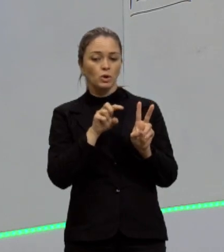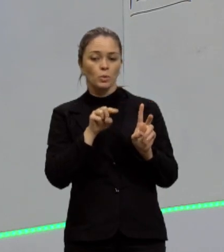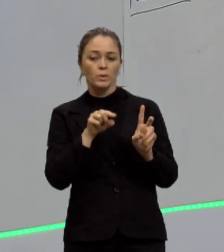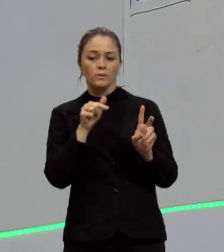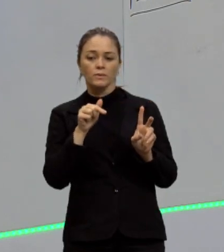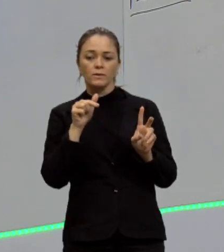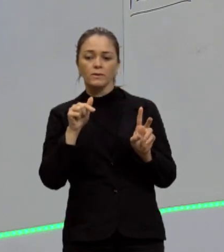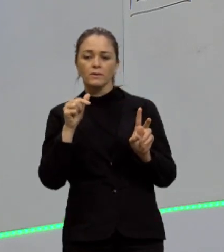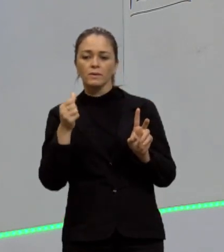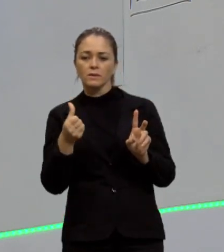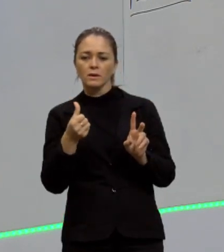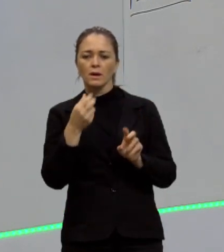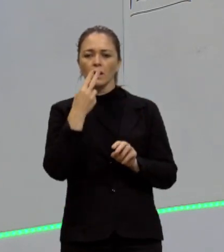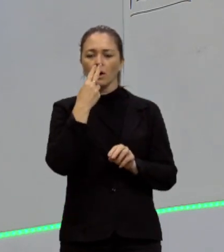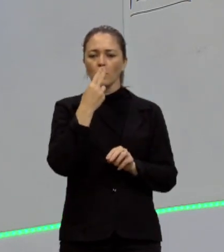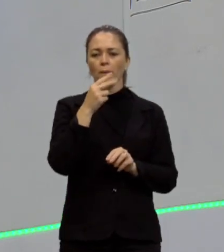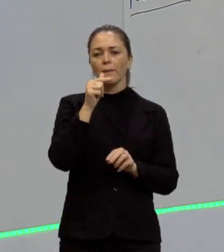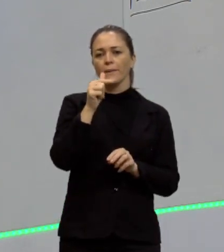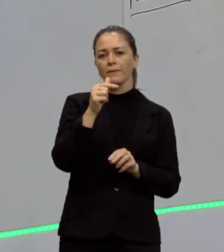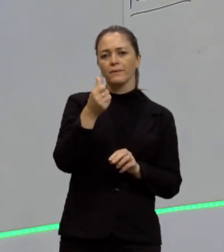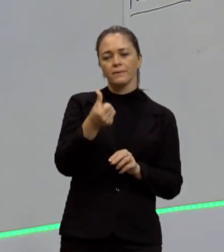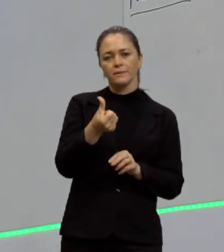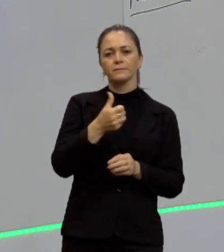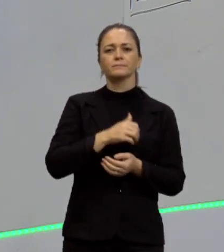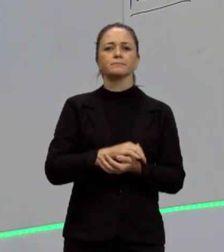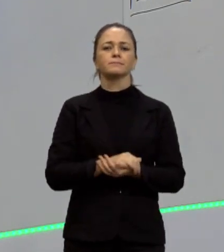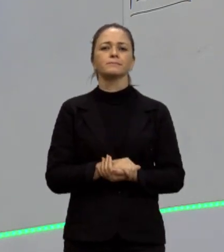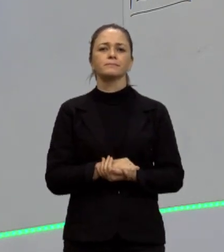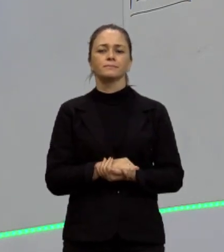5.776 é 76.